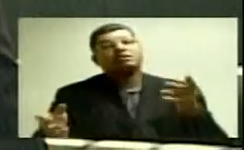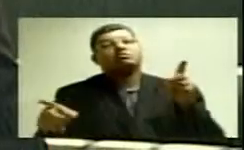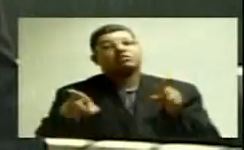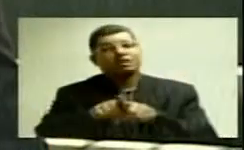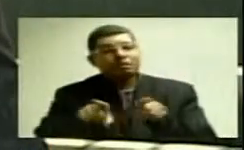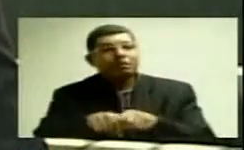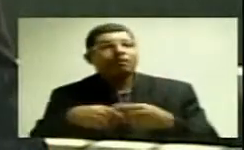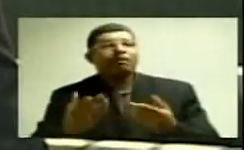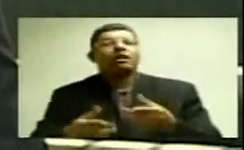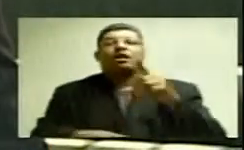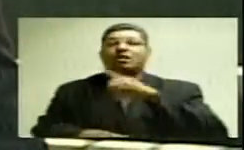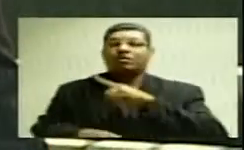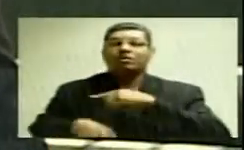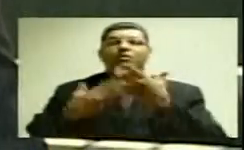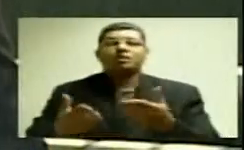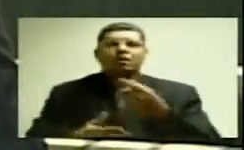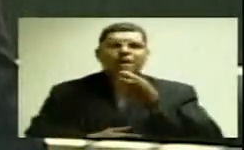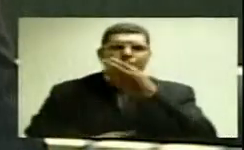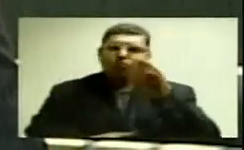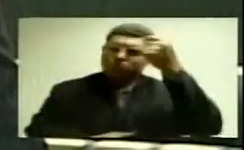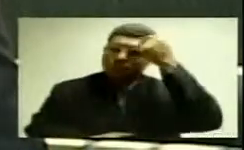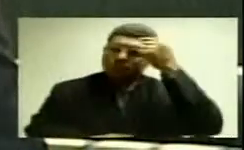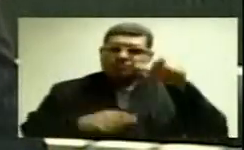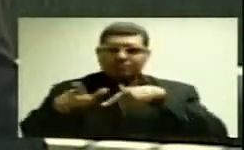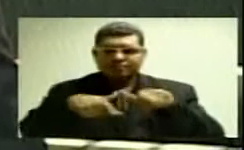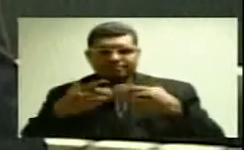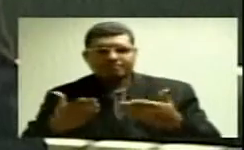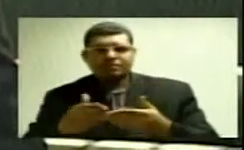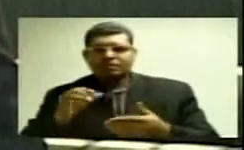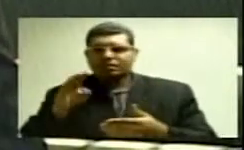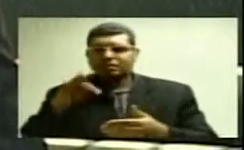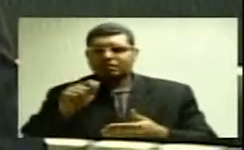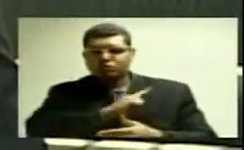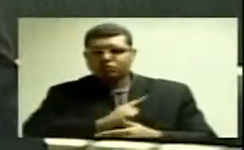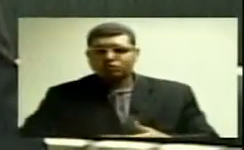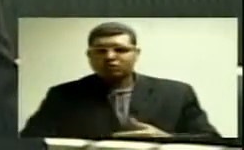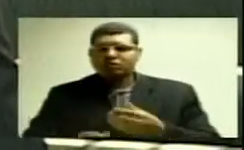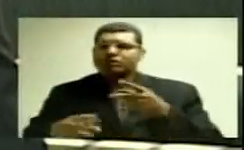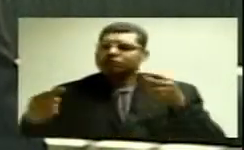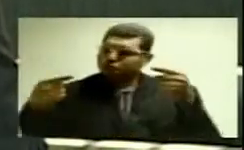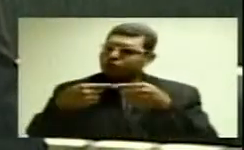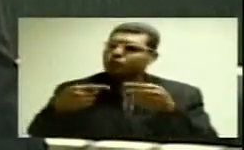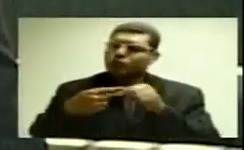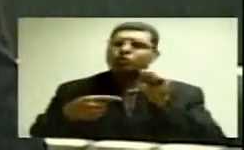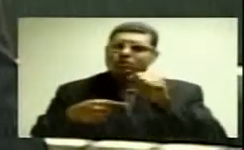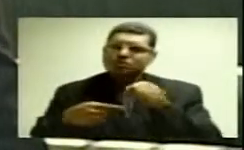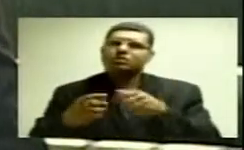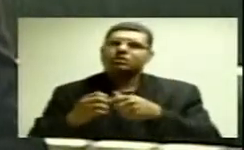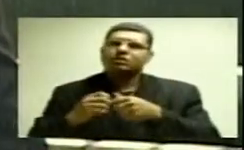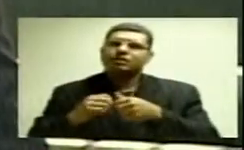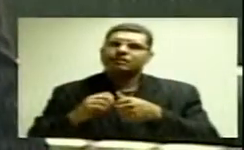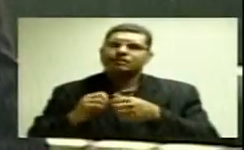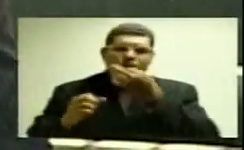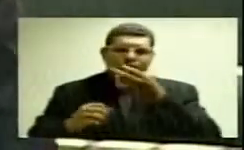aí tivemos ainda o bom senso de alguns membros da bancada governista que concordaram com